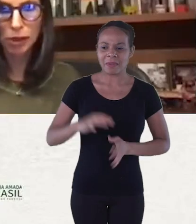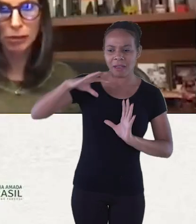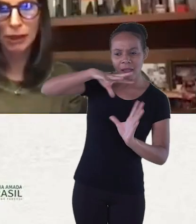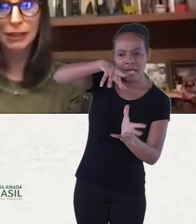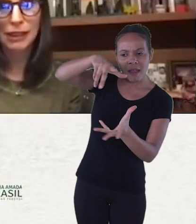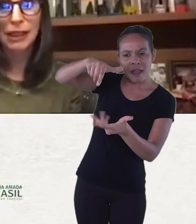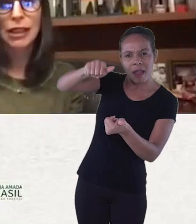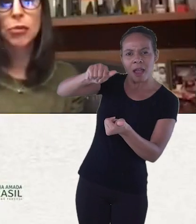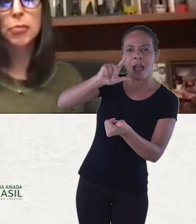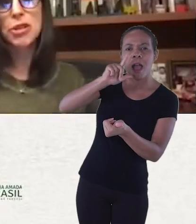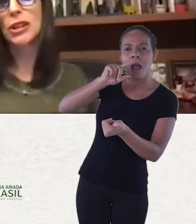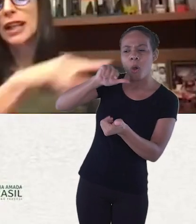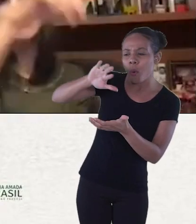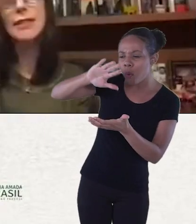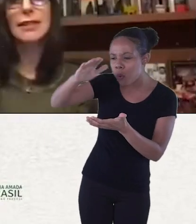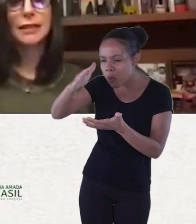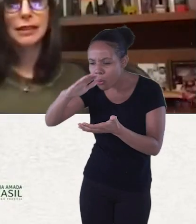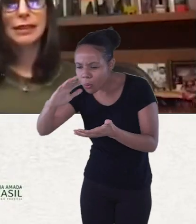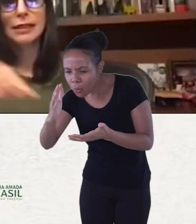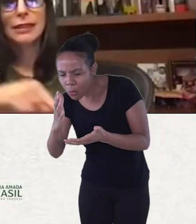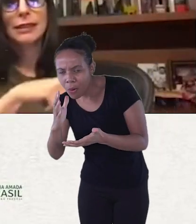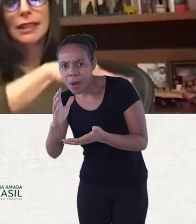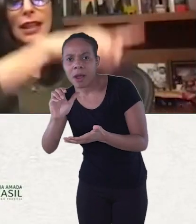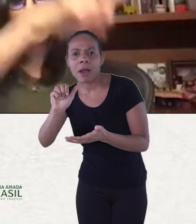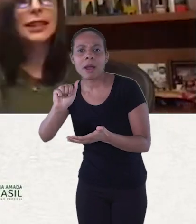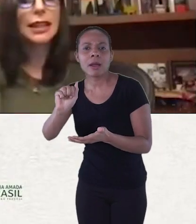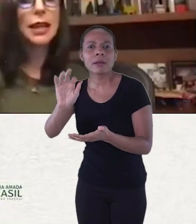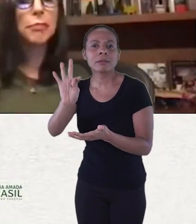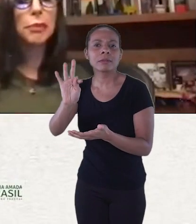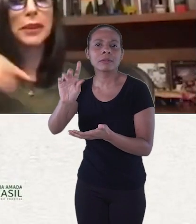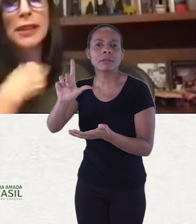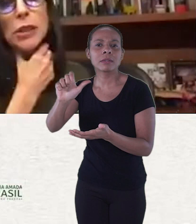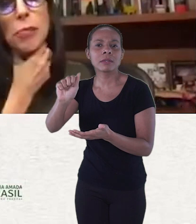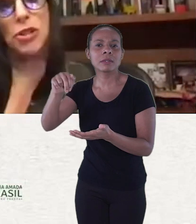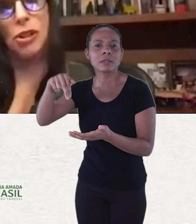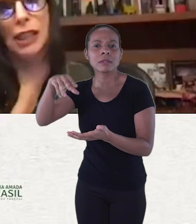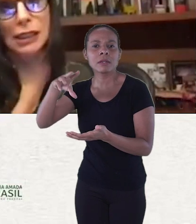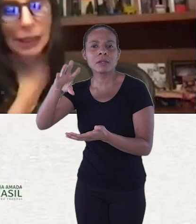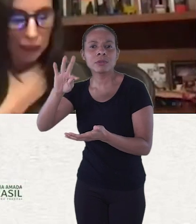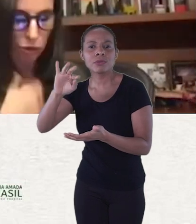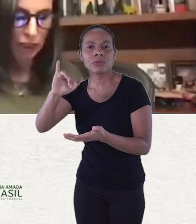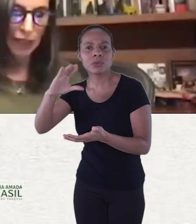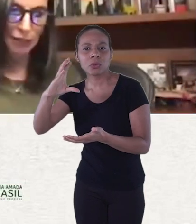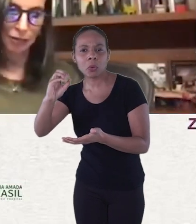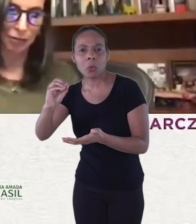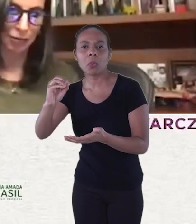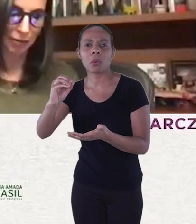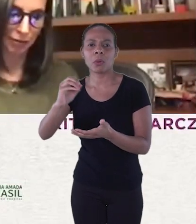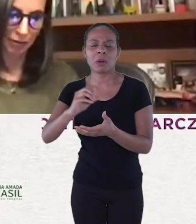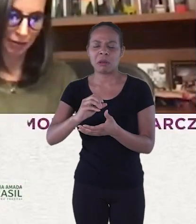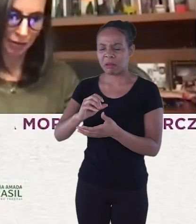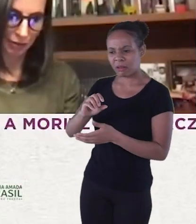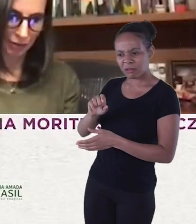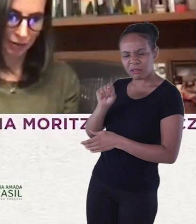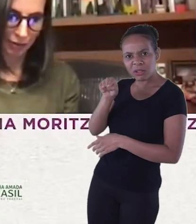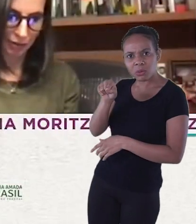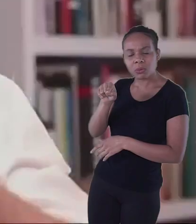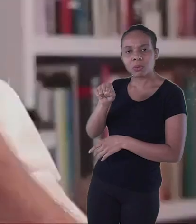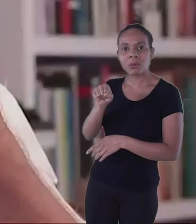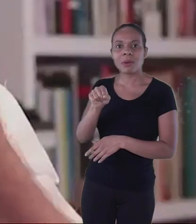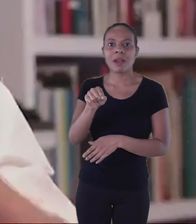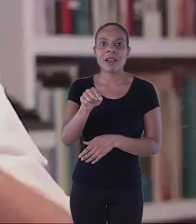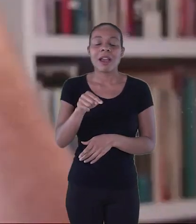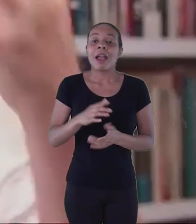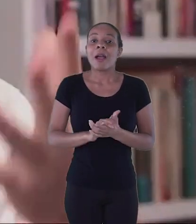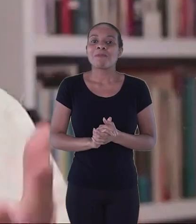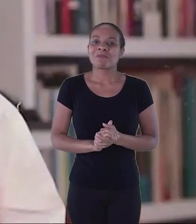Transatlântica. É a próxima. Transatlântica? Personagem... Atlântica? Porque são personagens que circularam. Ô, gente,